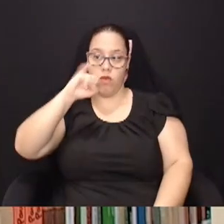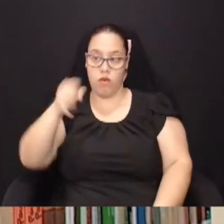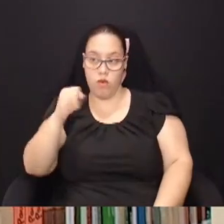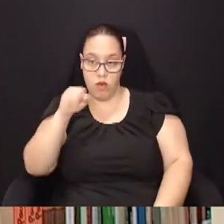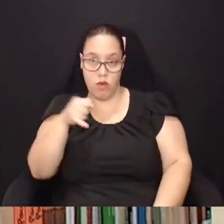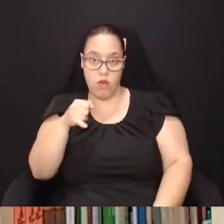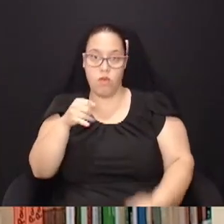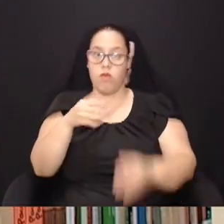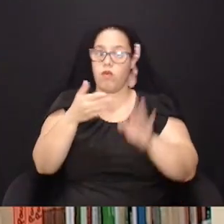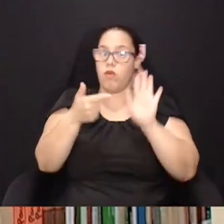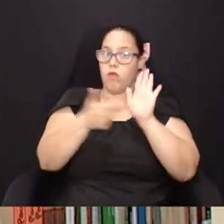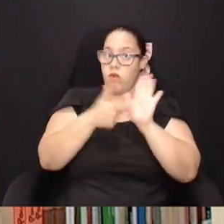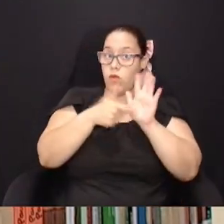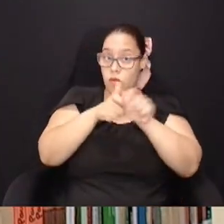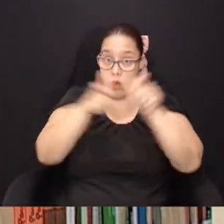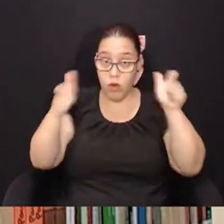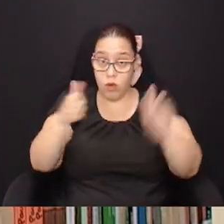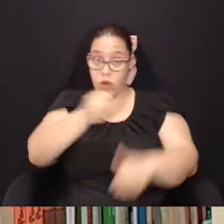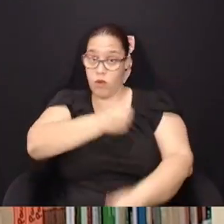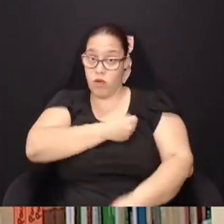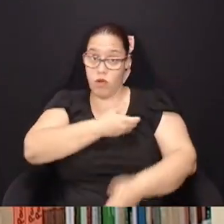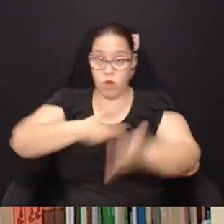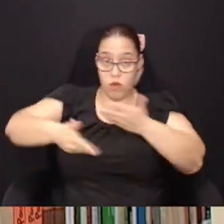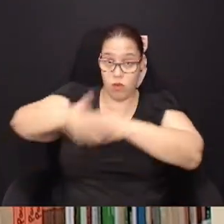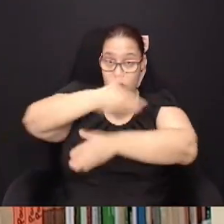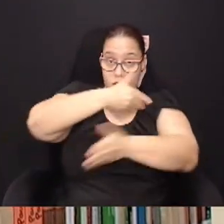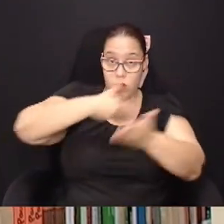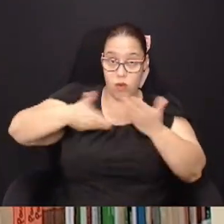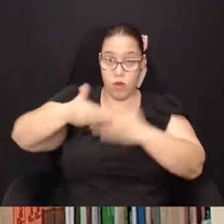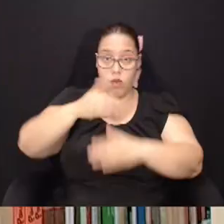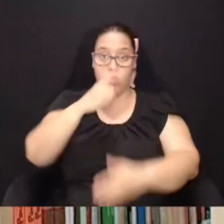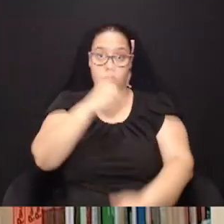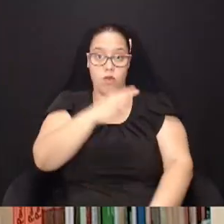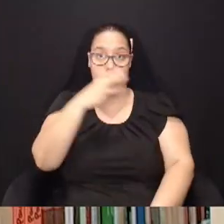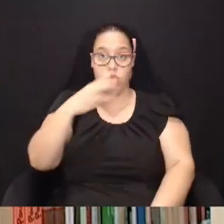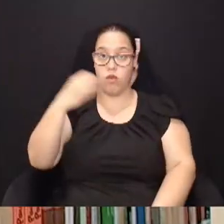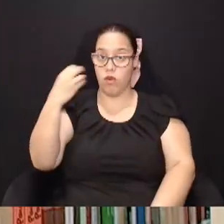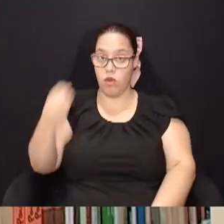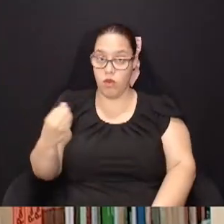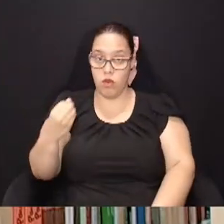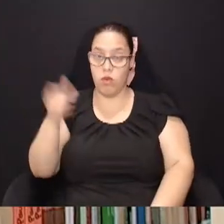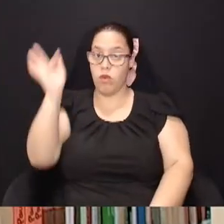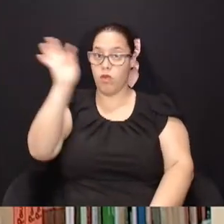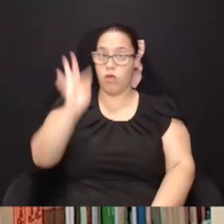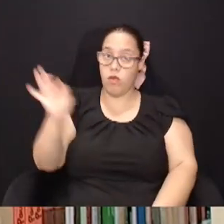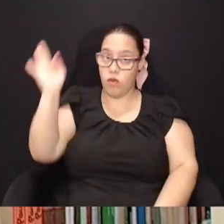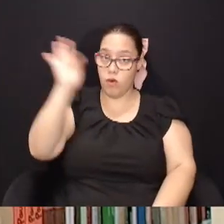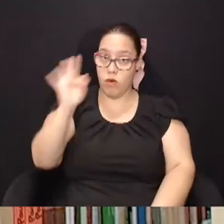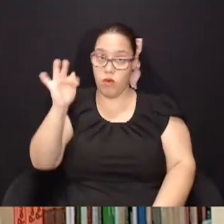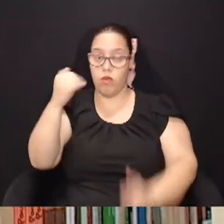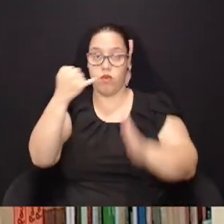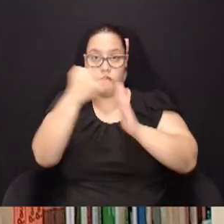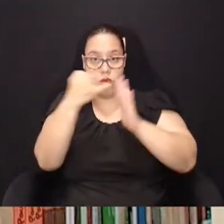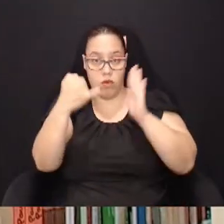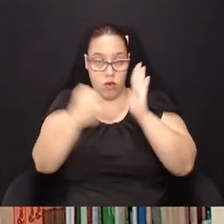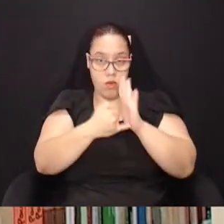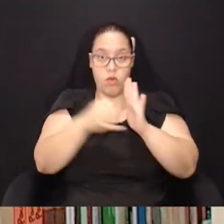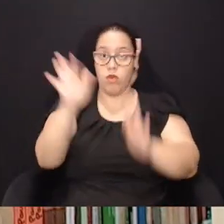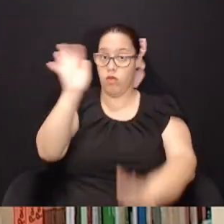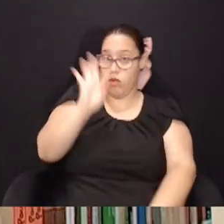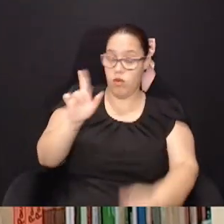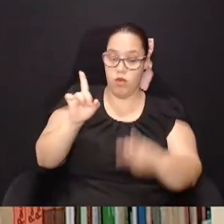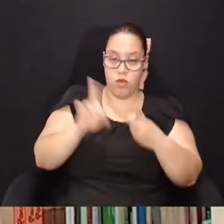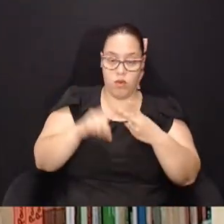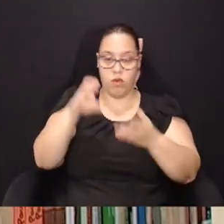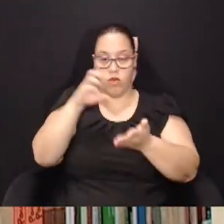será a maior em número de participantes, com 136 universidades, institutos federais e centros